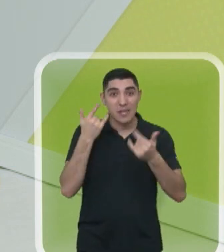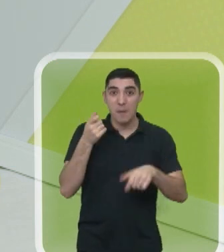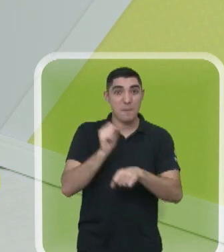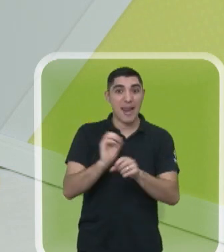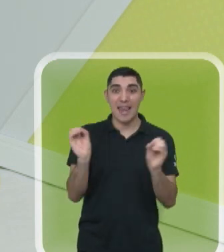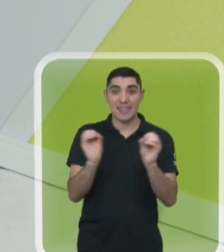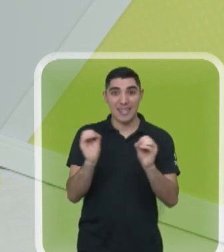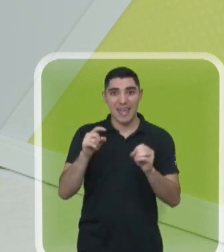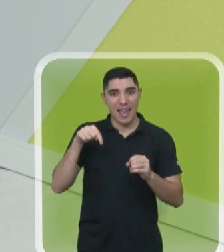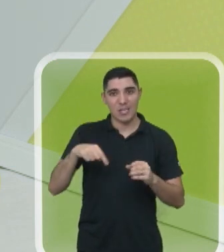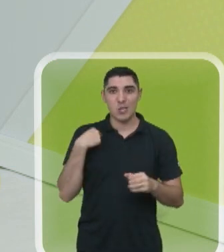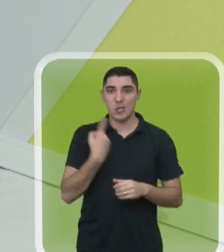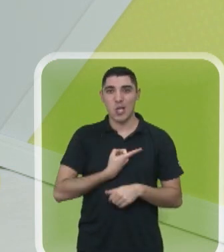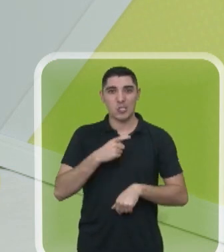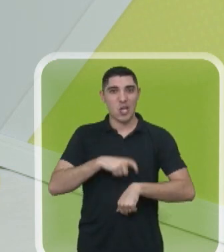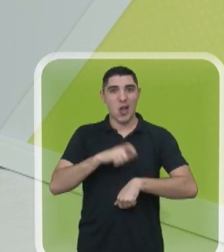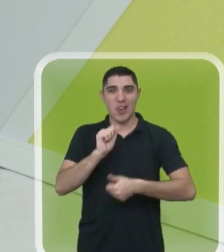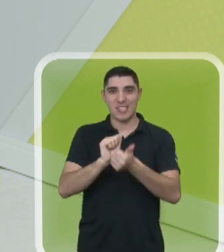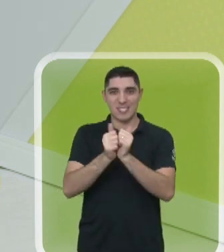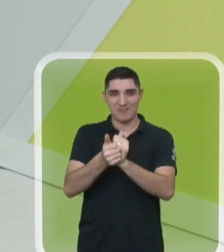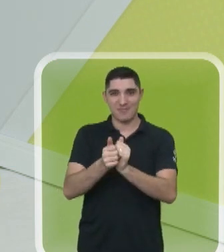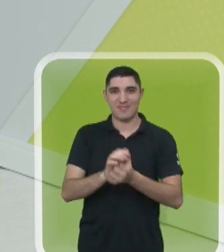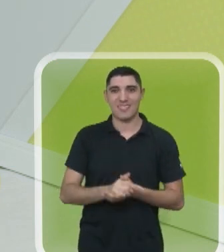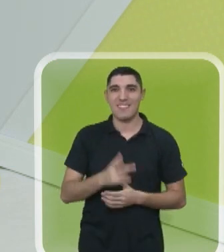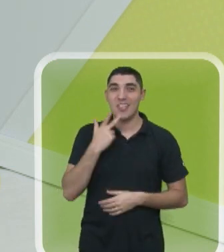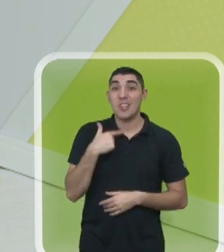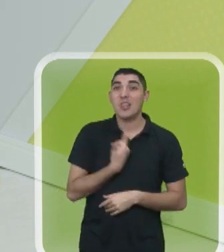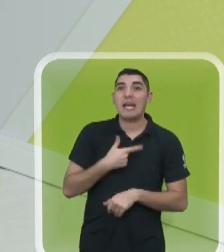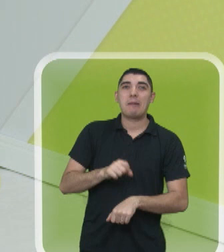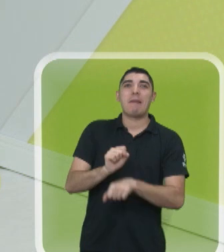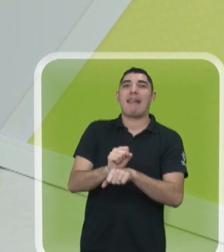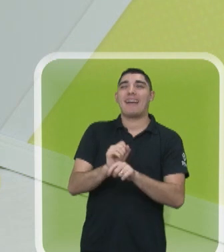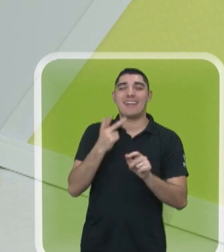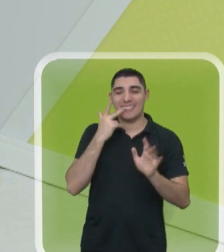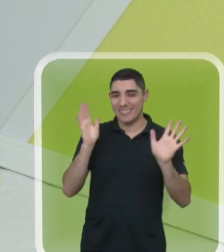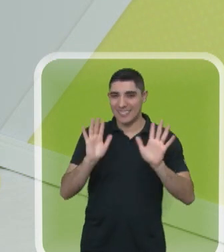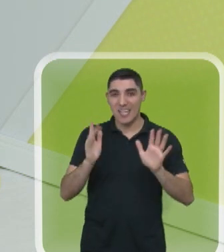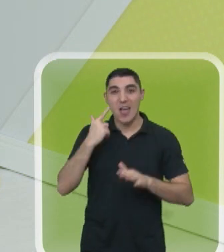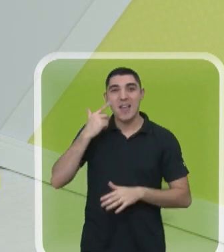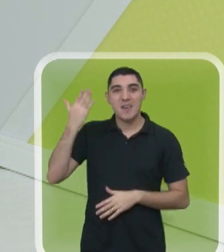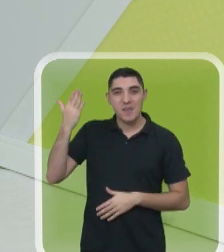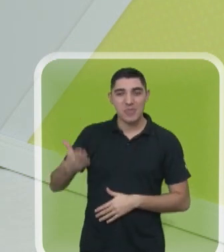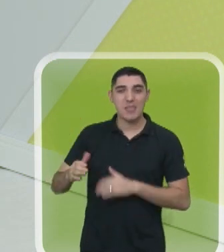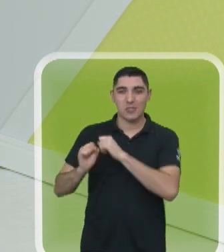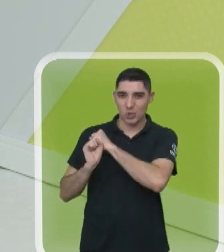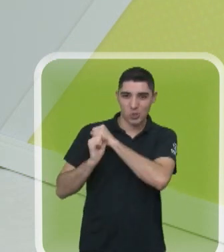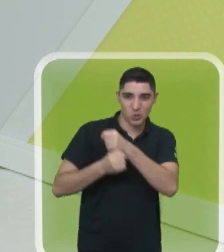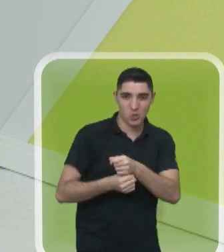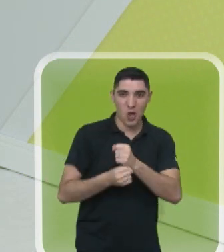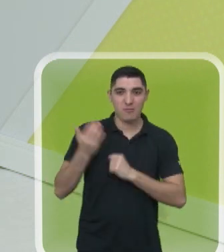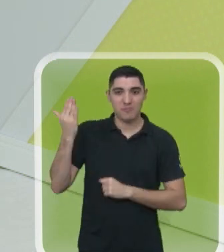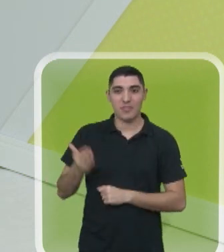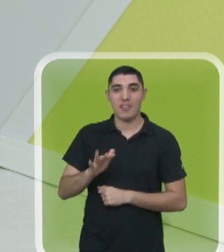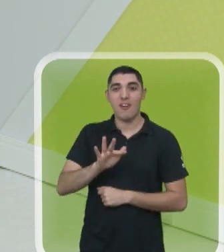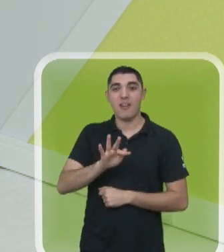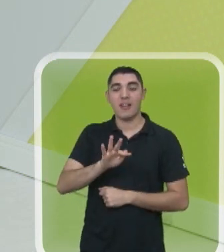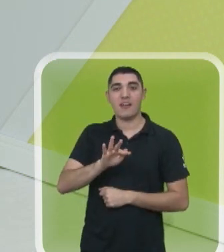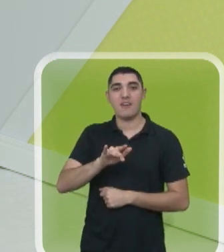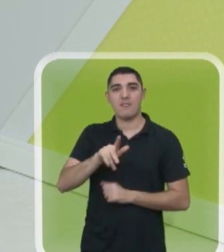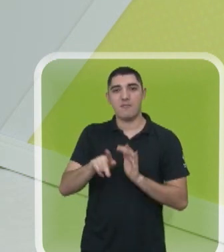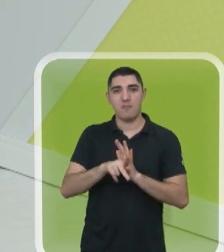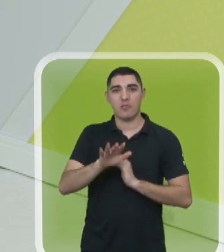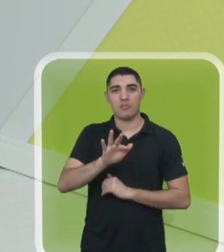nosso Hora do Esporte. Quase que eu falo parada, que coisa, hein? A judoca joseense Bárbara Faria Ribeiro conquistou